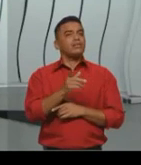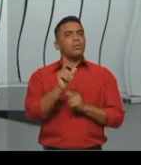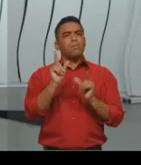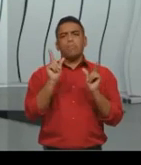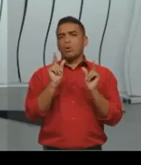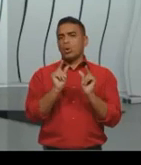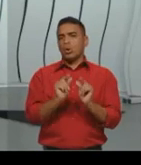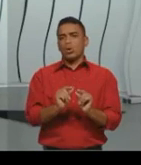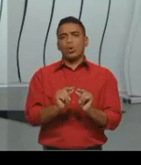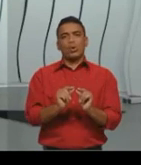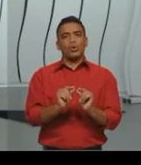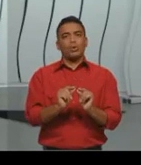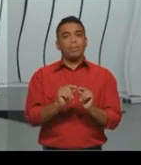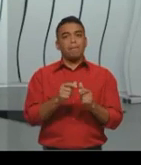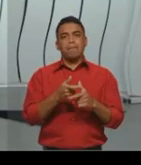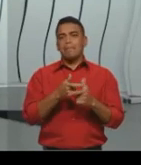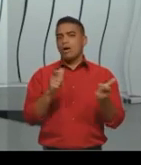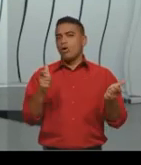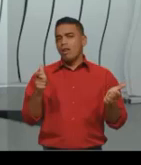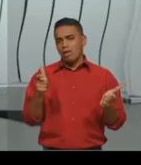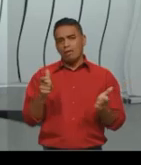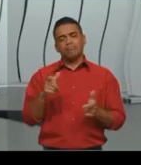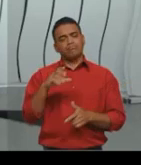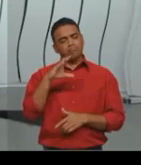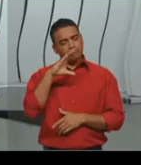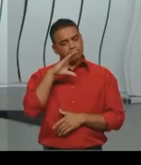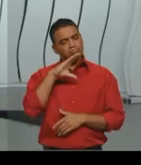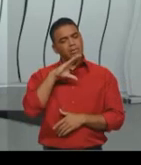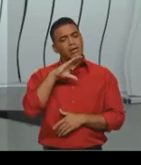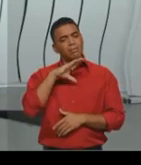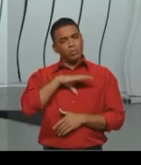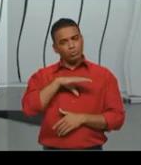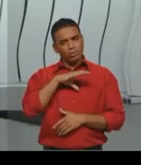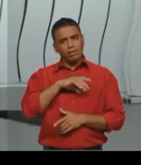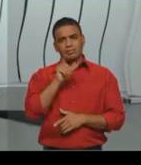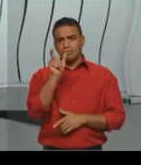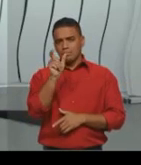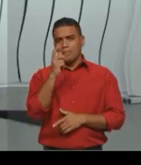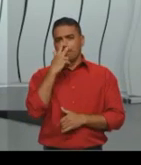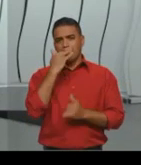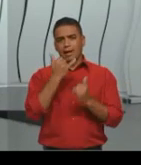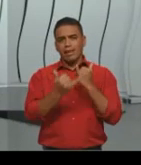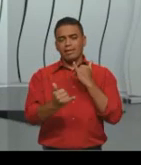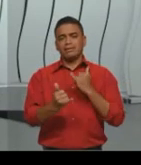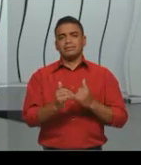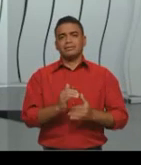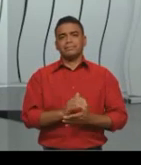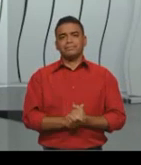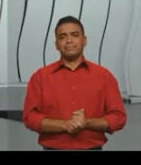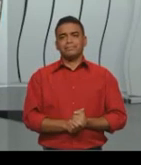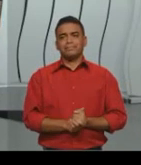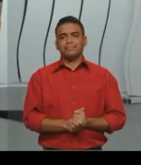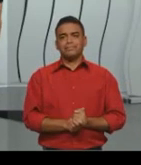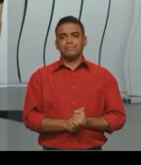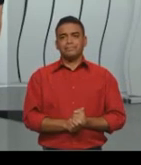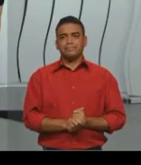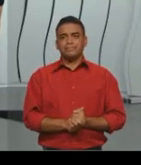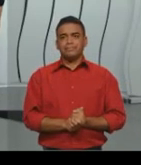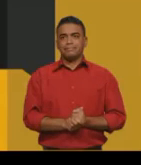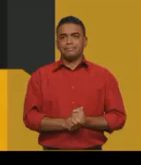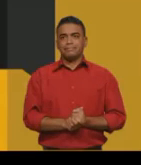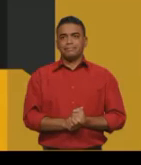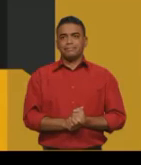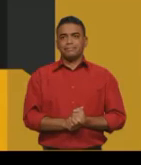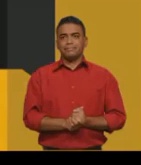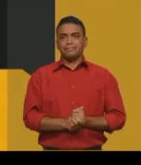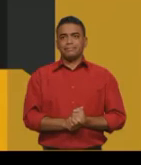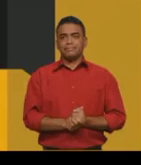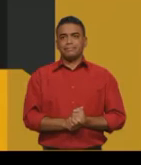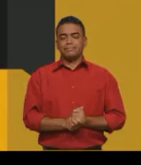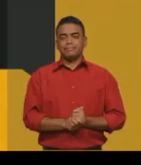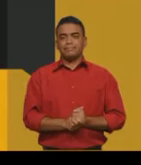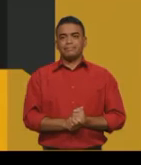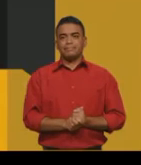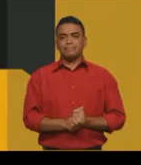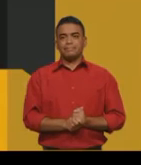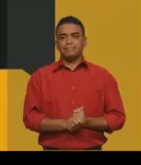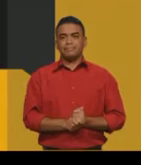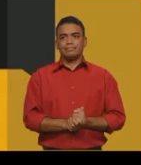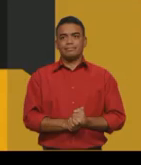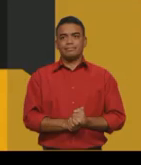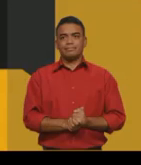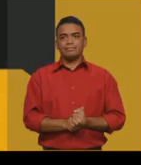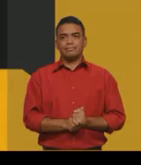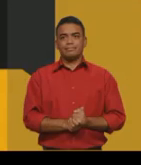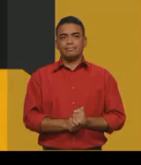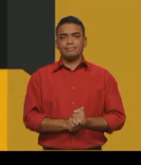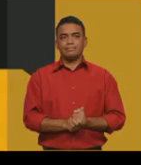Então, a maioria são palavras iguais. Então, let's go on, vamos continuar aqui. What is the